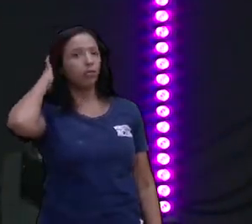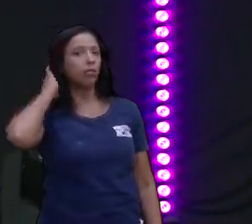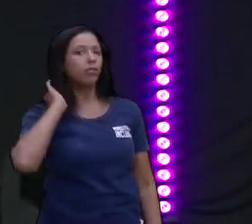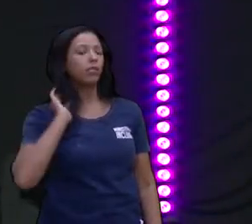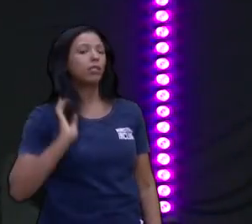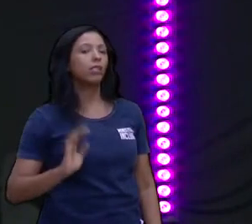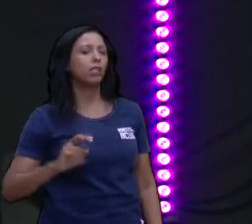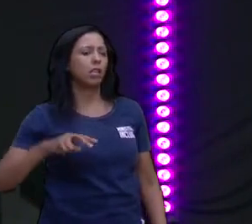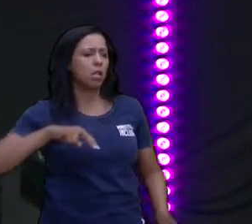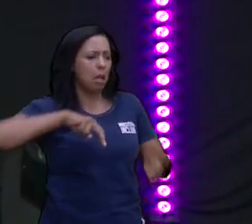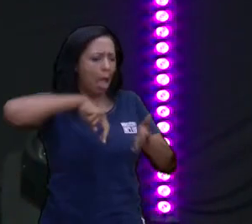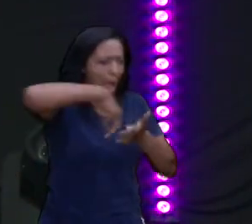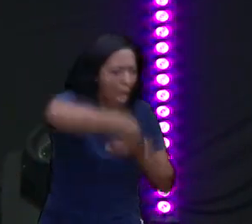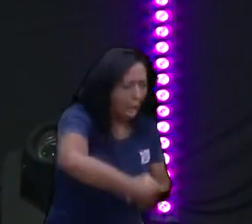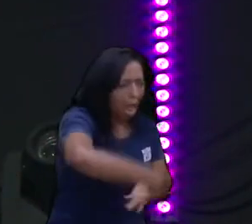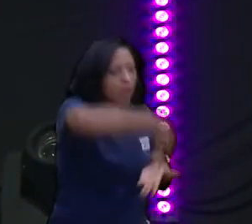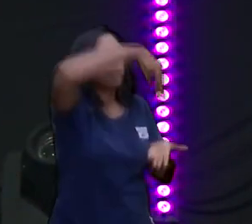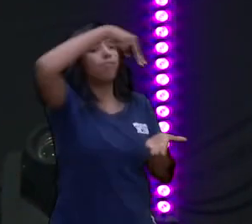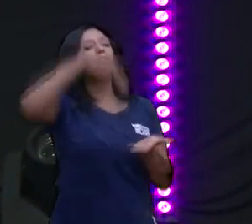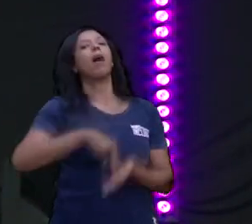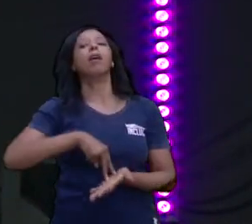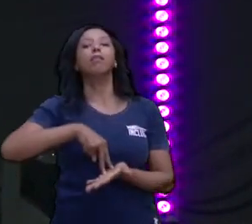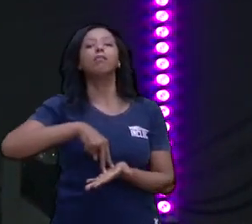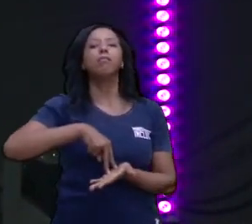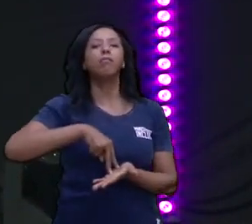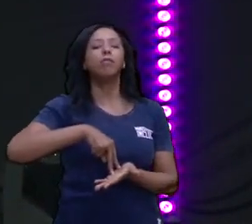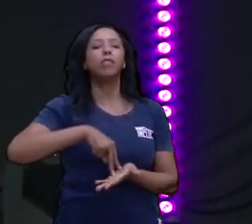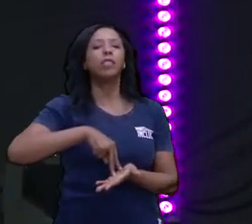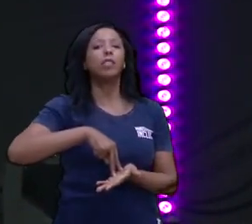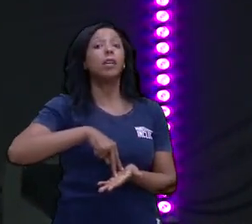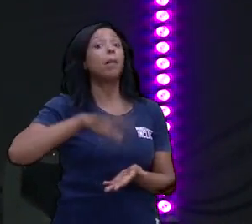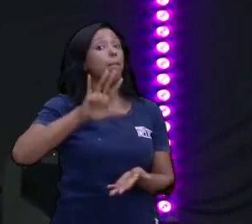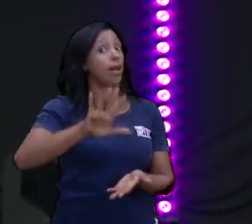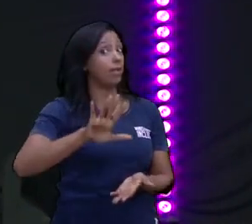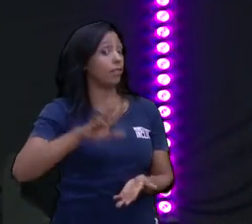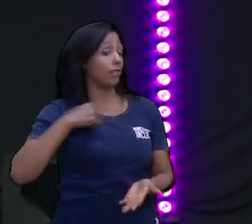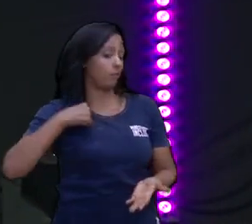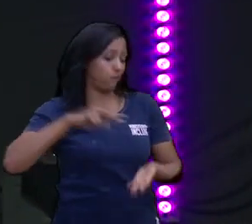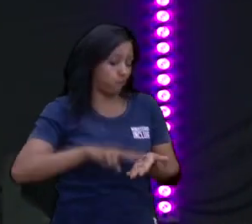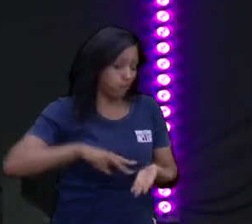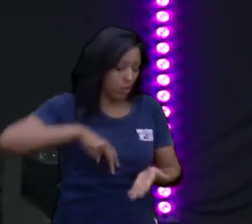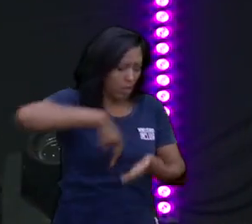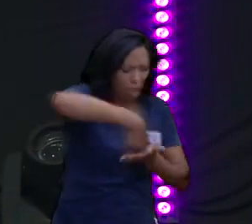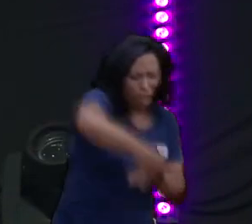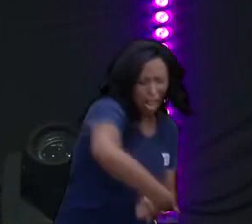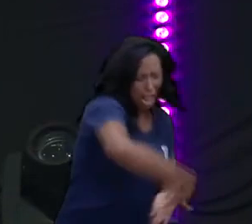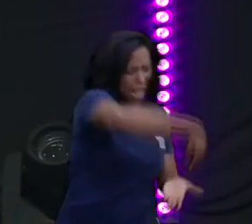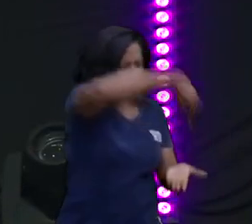no chão que quem já levantei é mas quando eu levantei